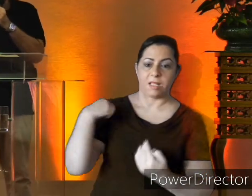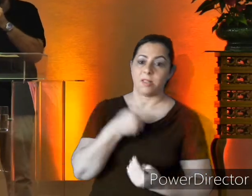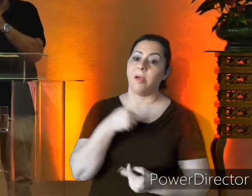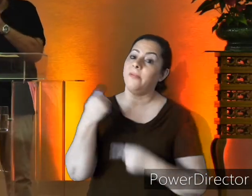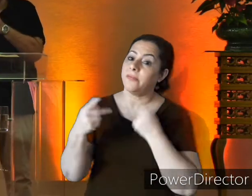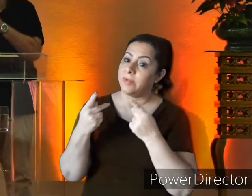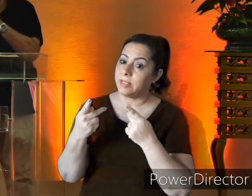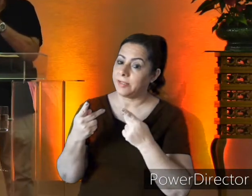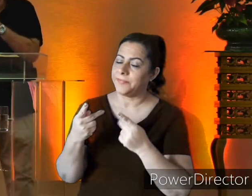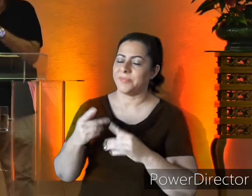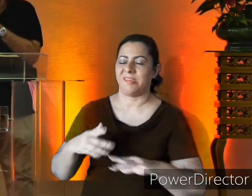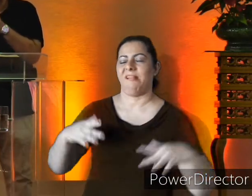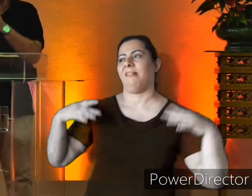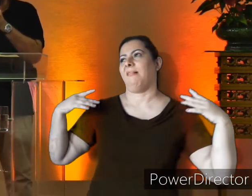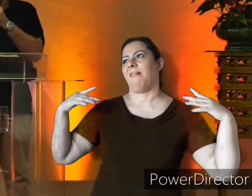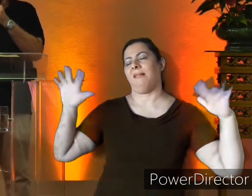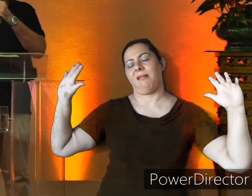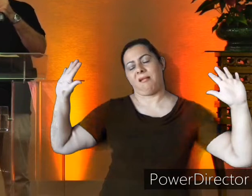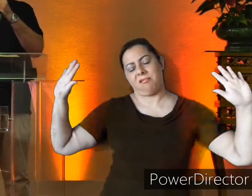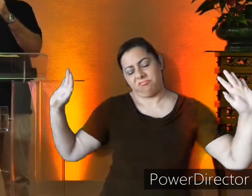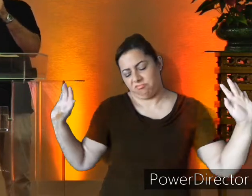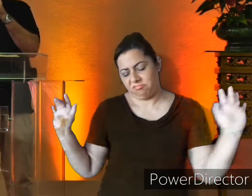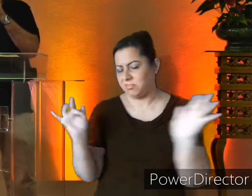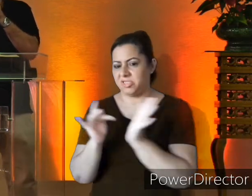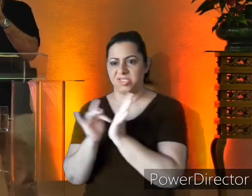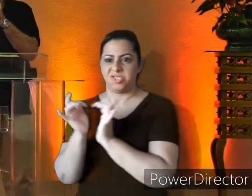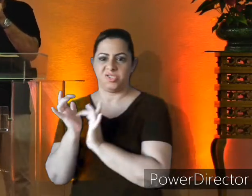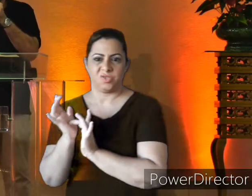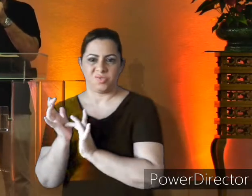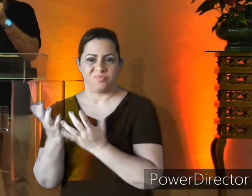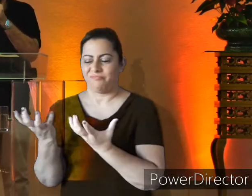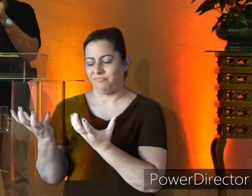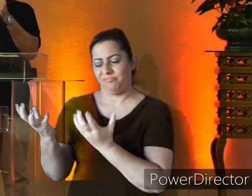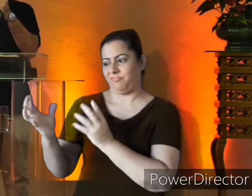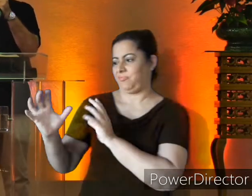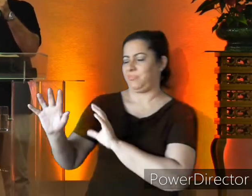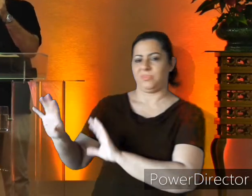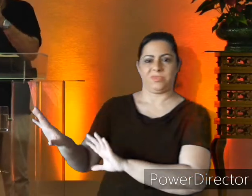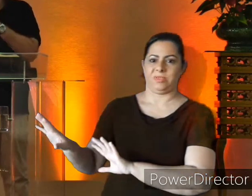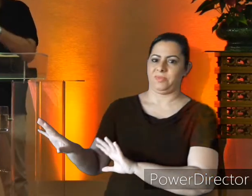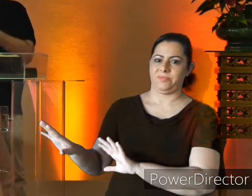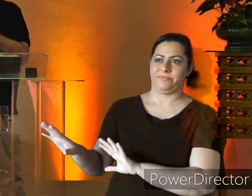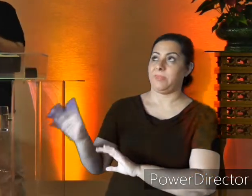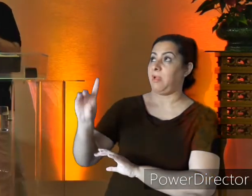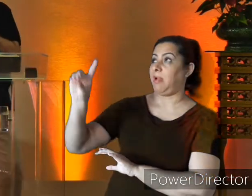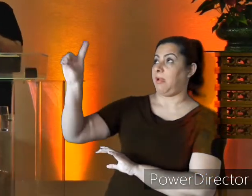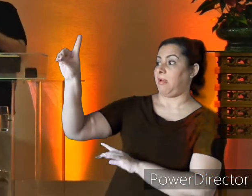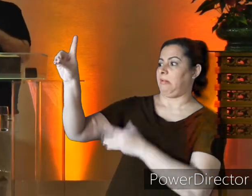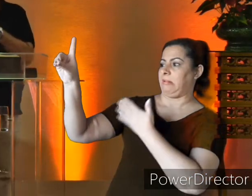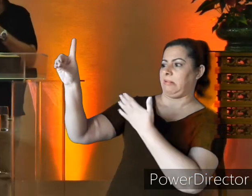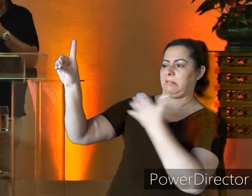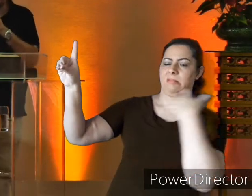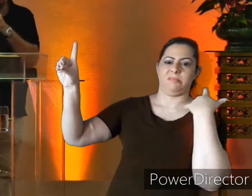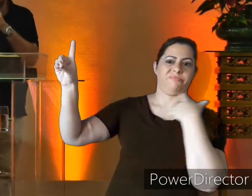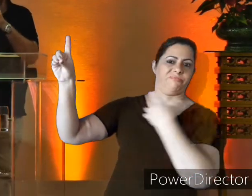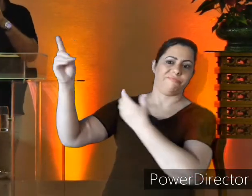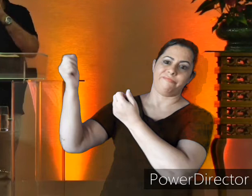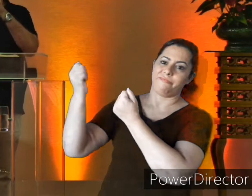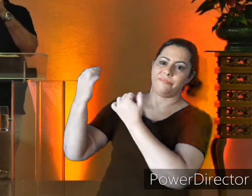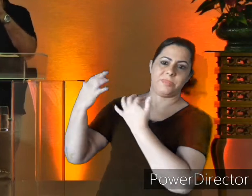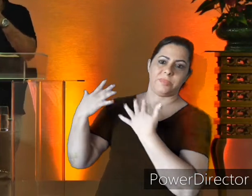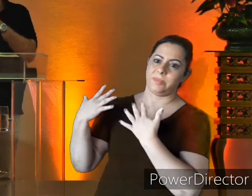dar continuidade ao que Cristo já começou a fazer em nossas vidas, para que não sejamos